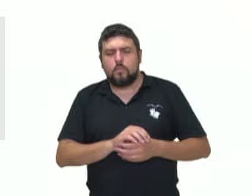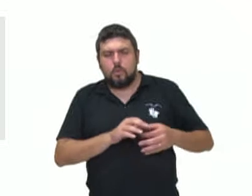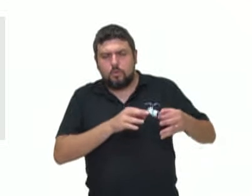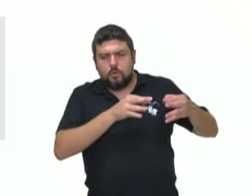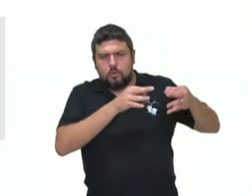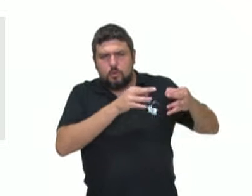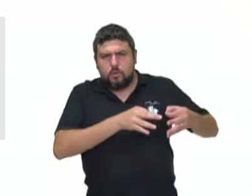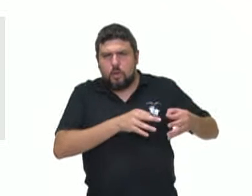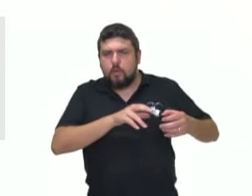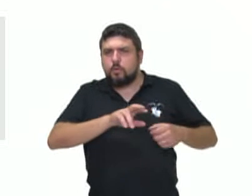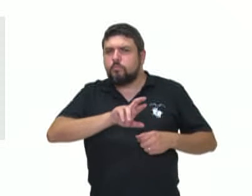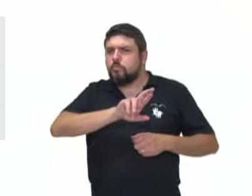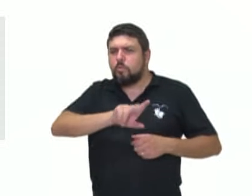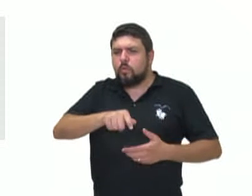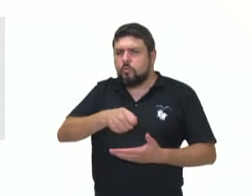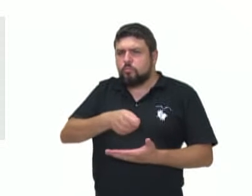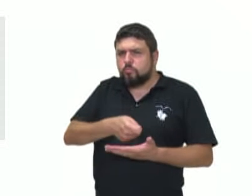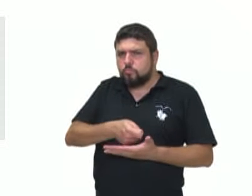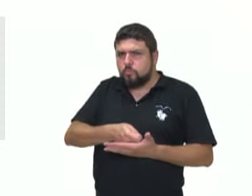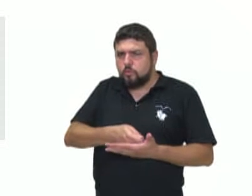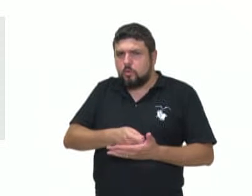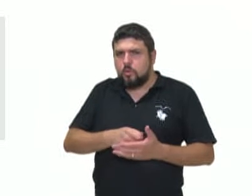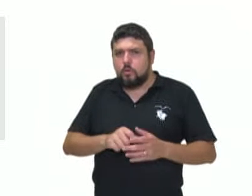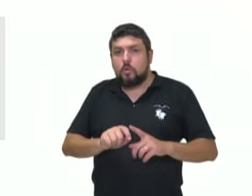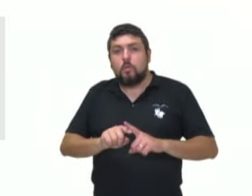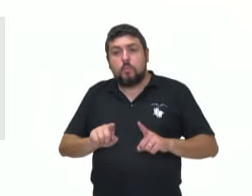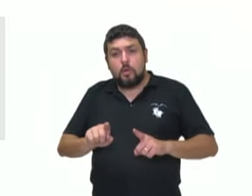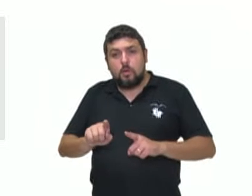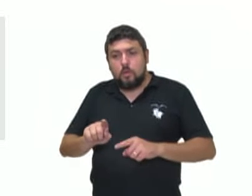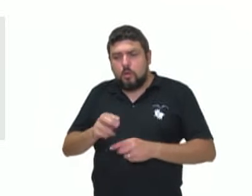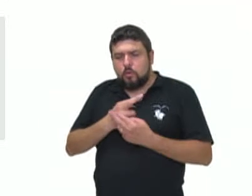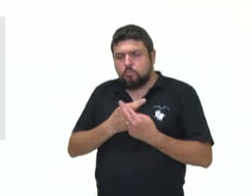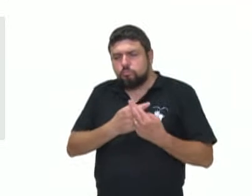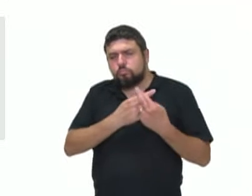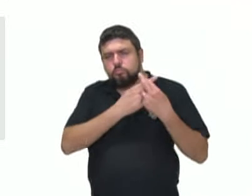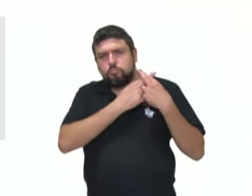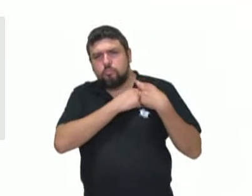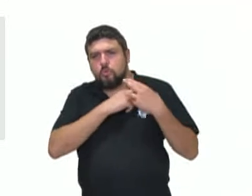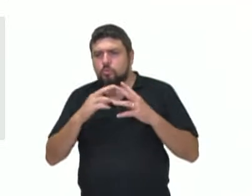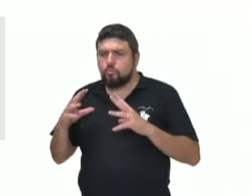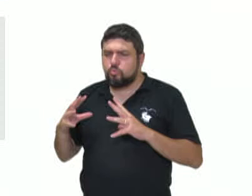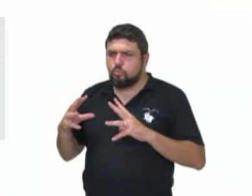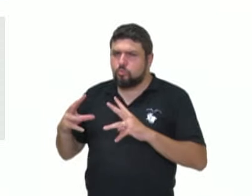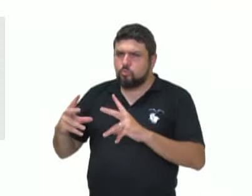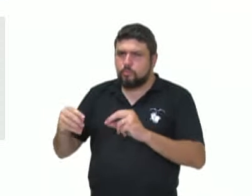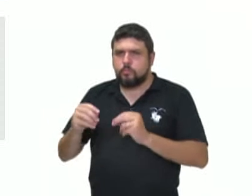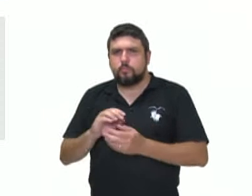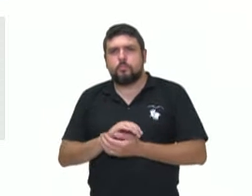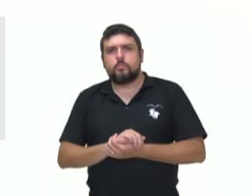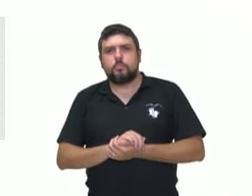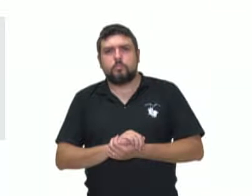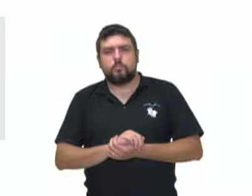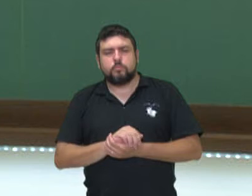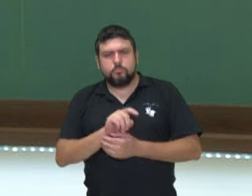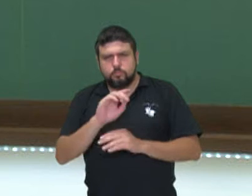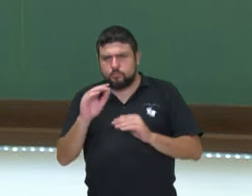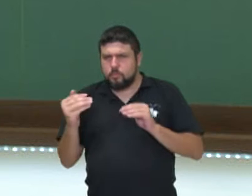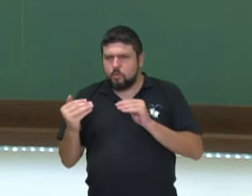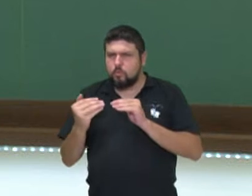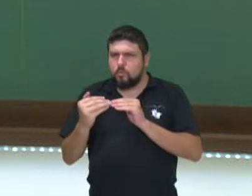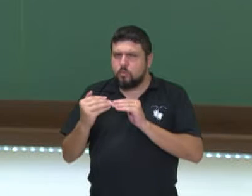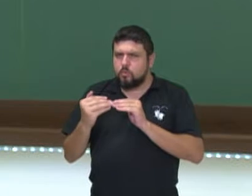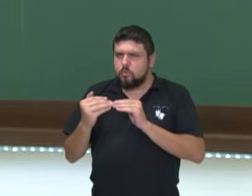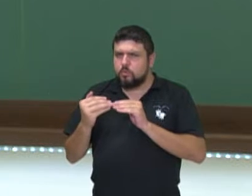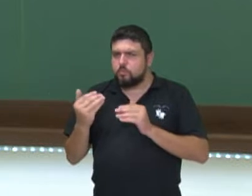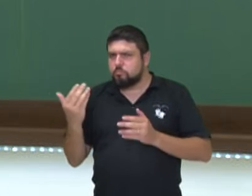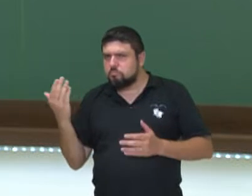não é obrigação, mas um dever de todo cidadão. E aí, vocês concordam com essa